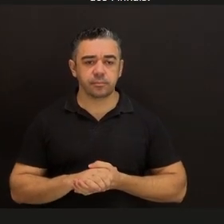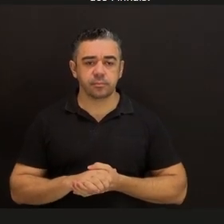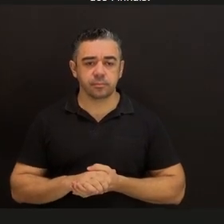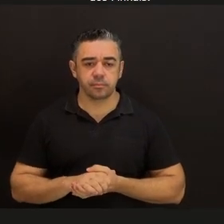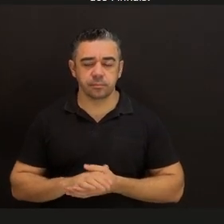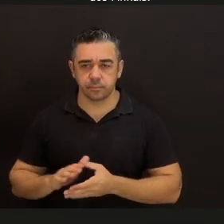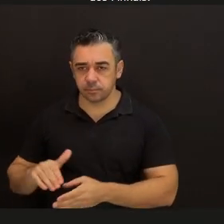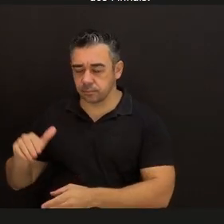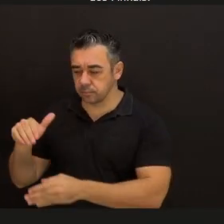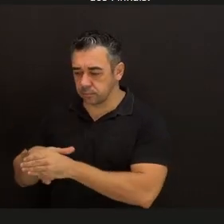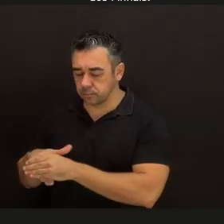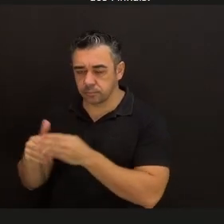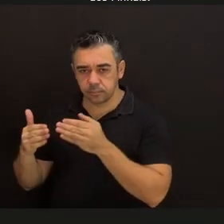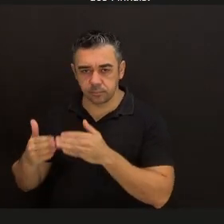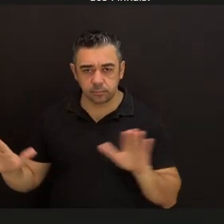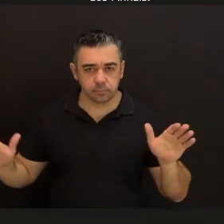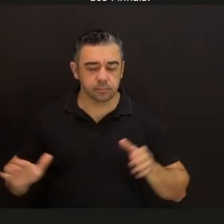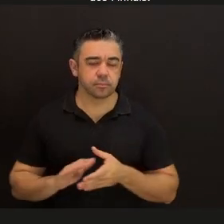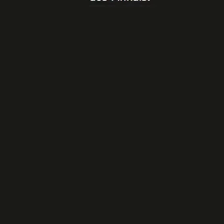votação aberta